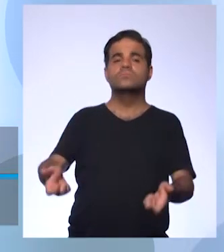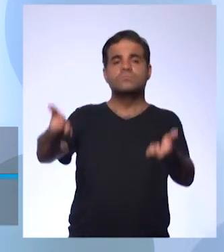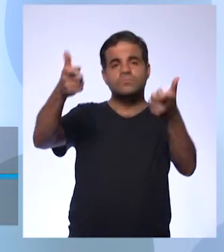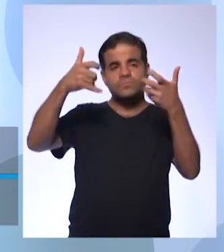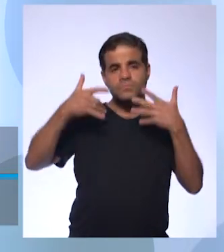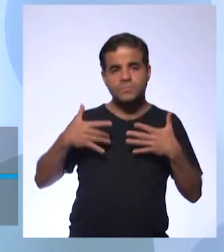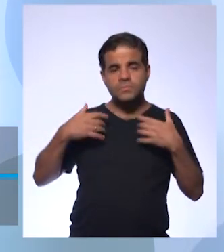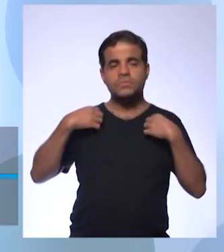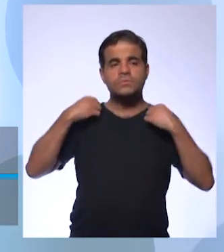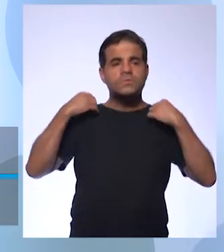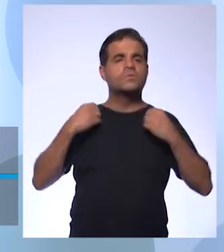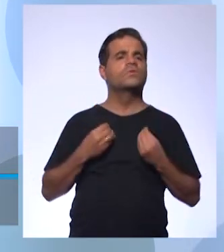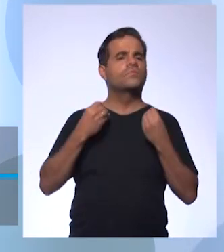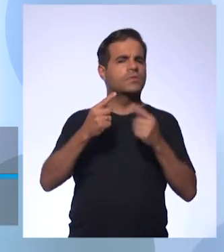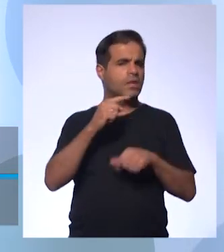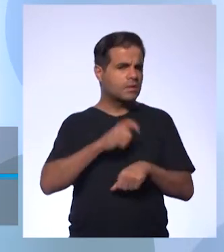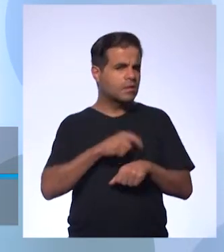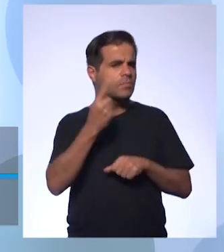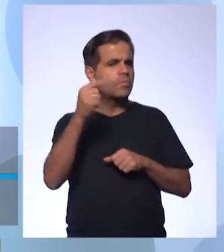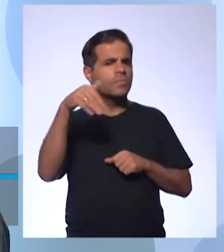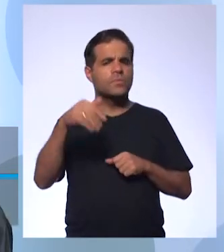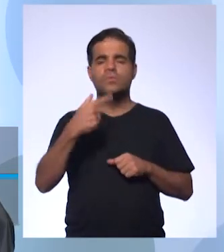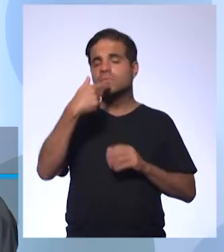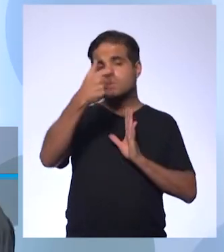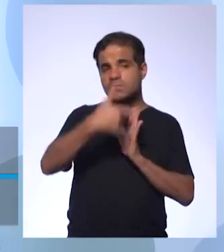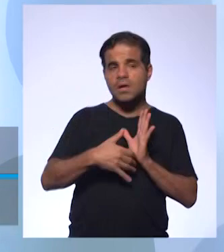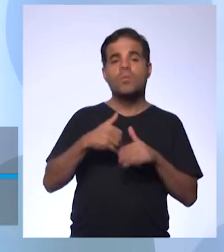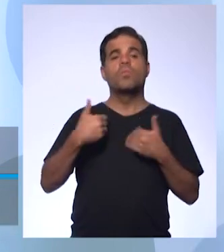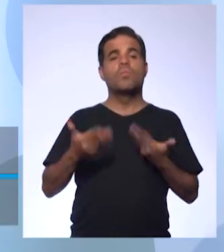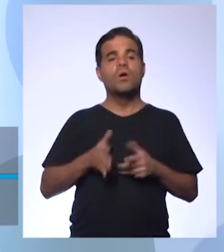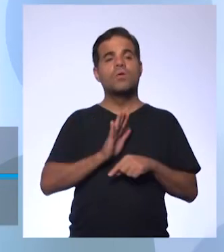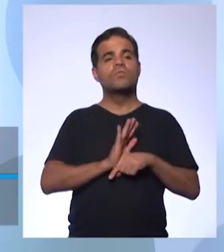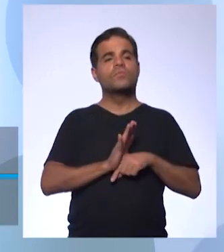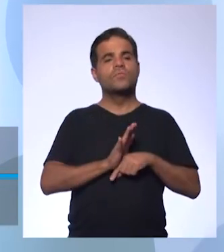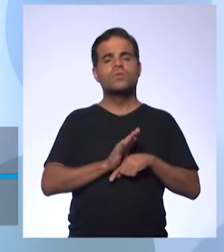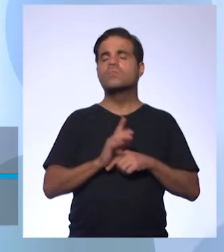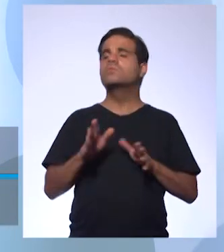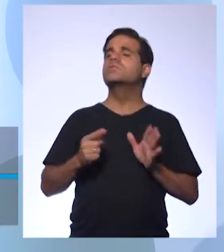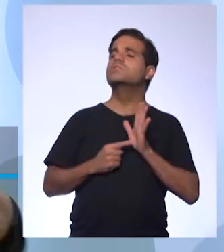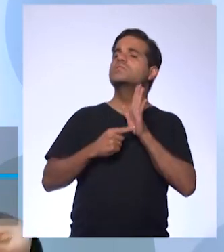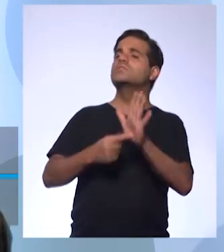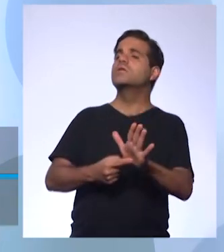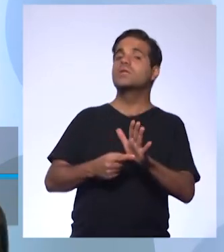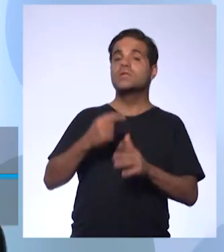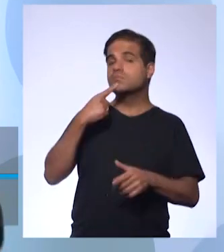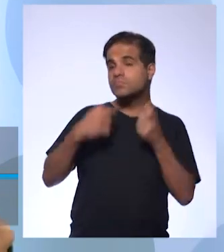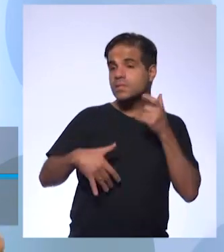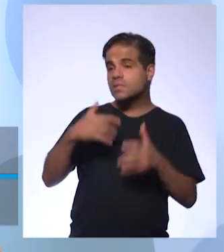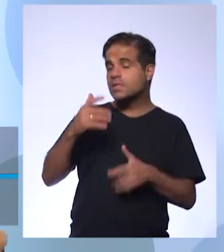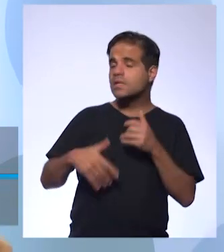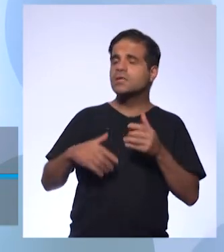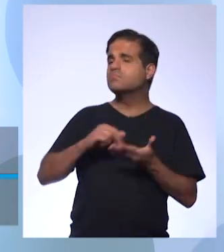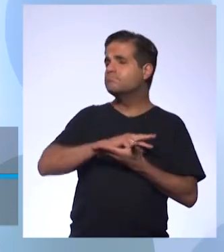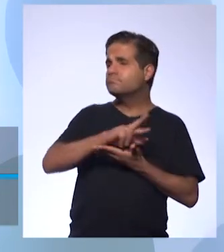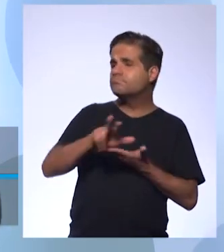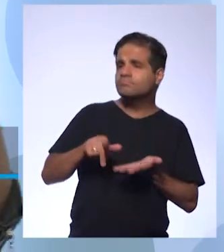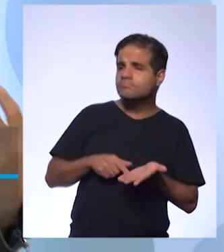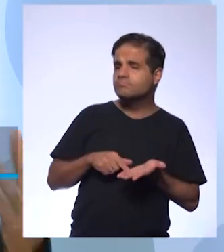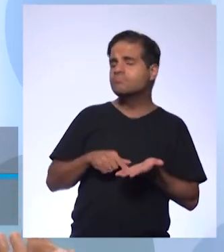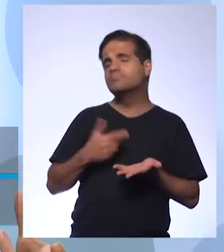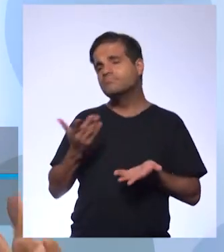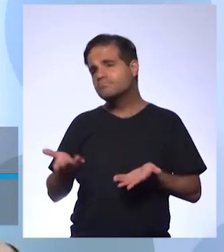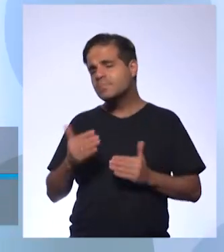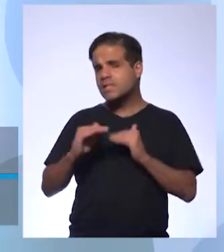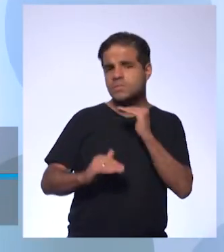gente aí. Eu vou dar um minutinho para vocês falarem. Qual filme vocês indicariam, falando sobre esse aspecto, tá?